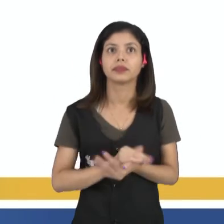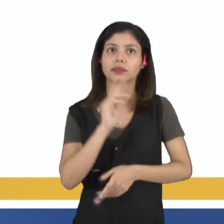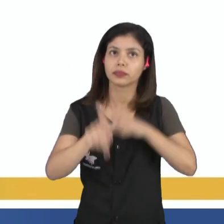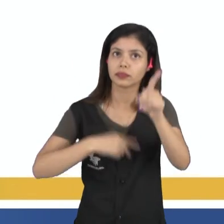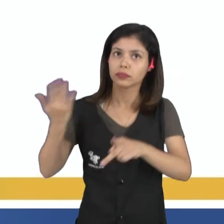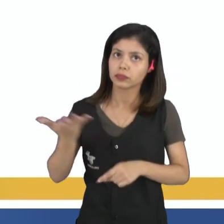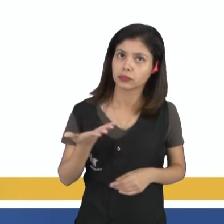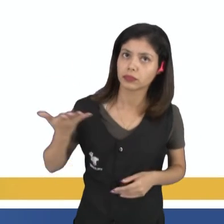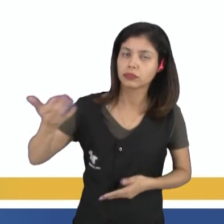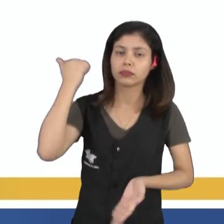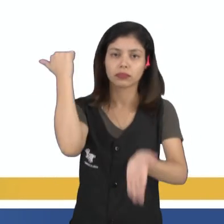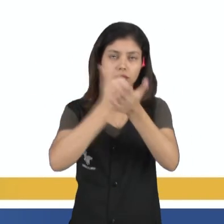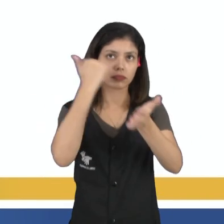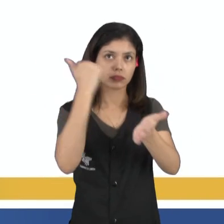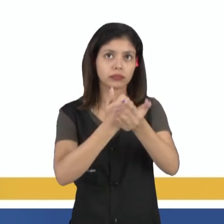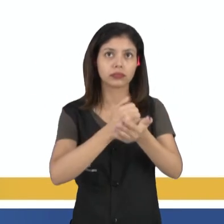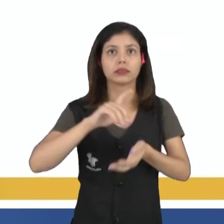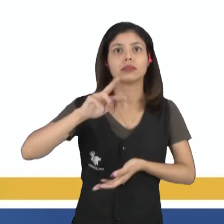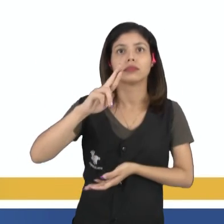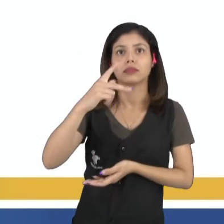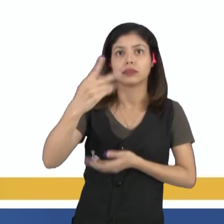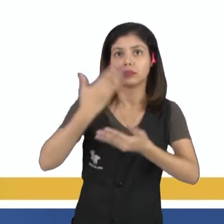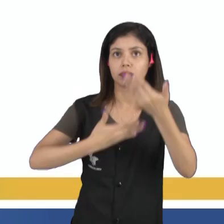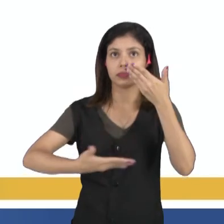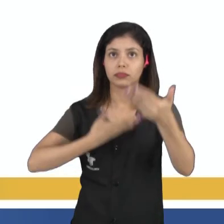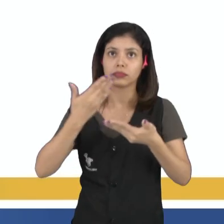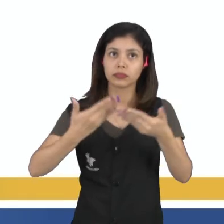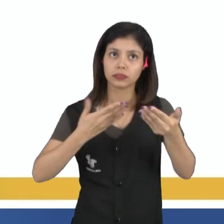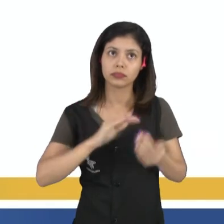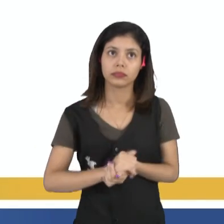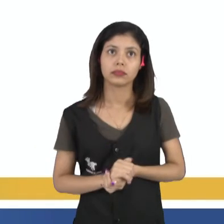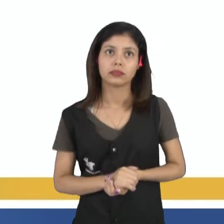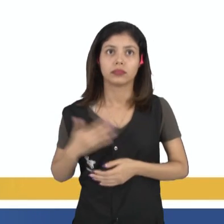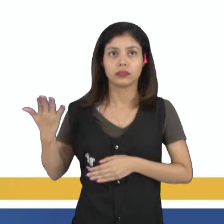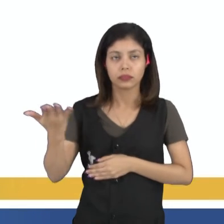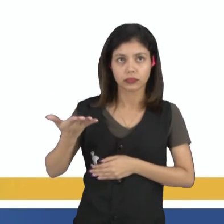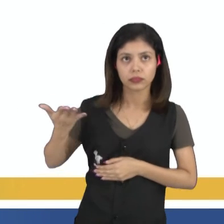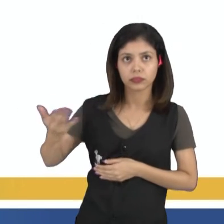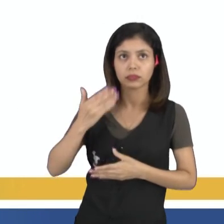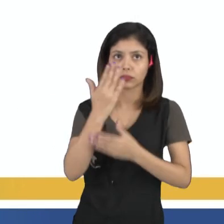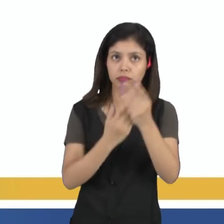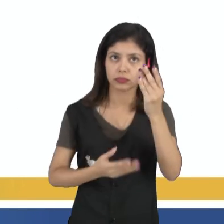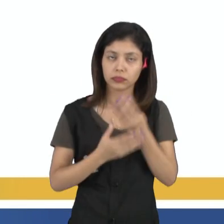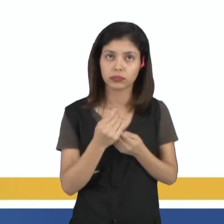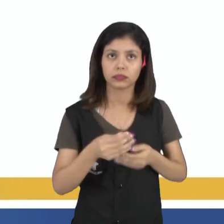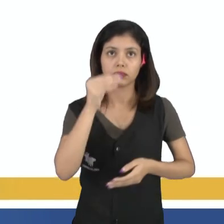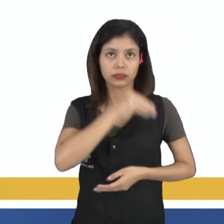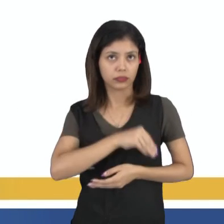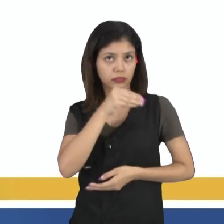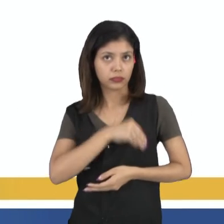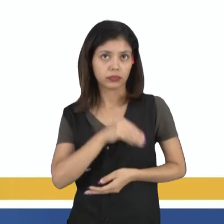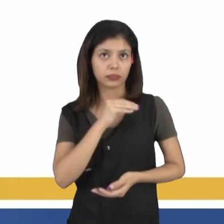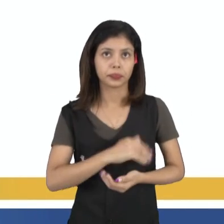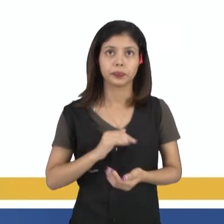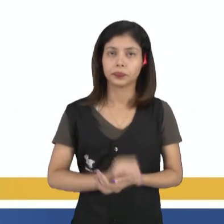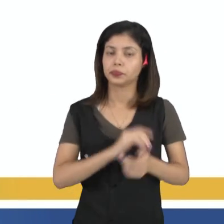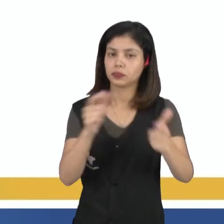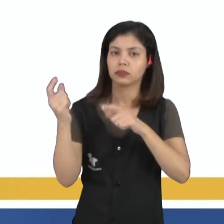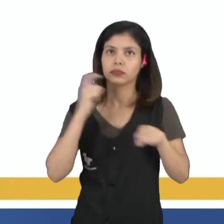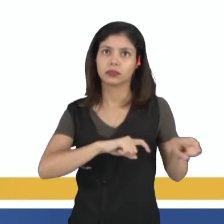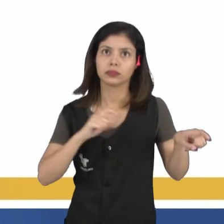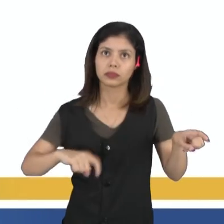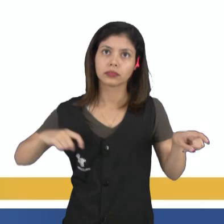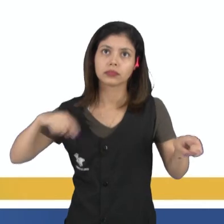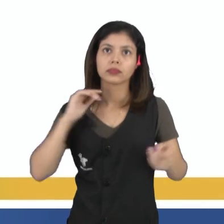política oficial de povoamento baseada nos contratos de parceria como forma de estabelecer mão de obra assalariada